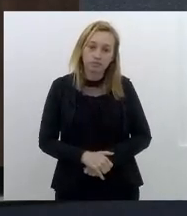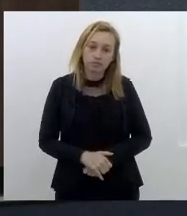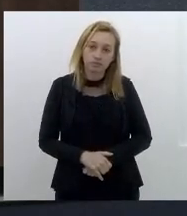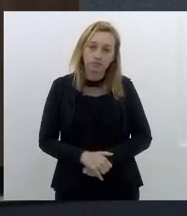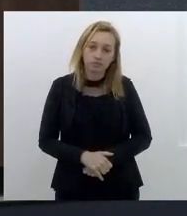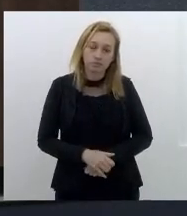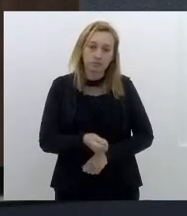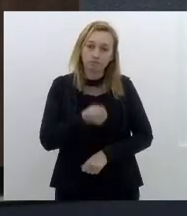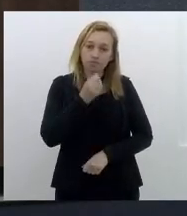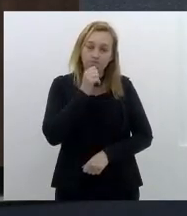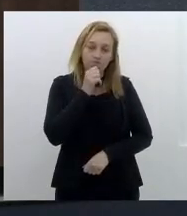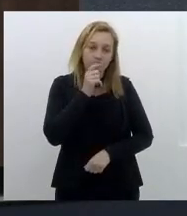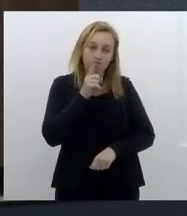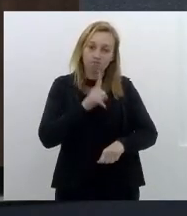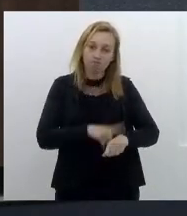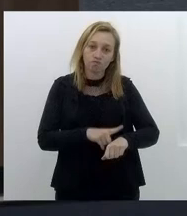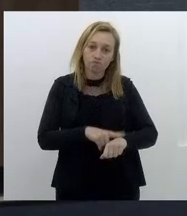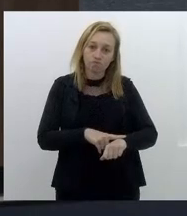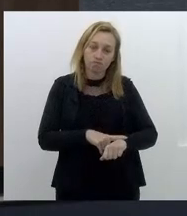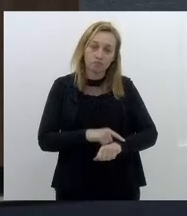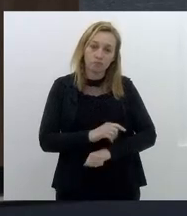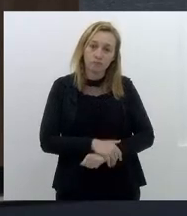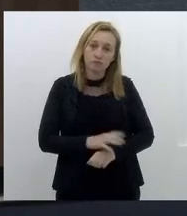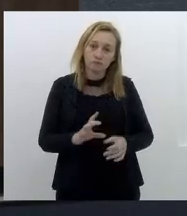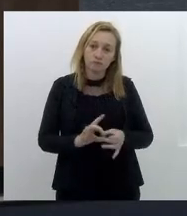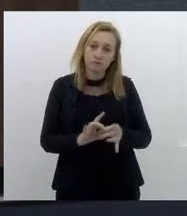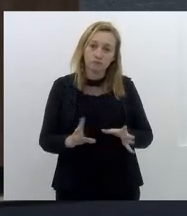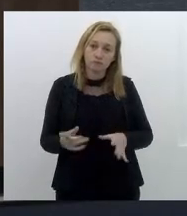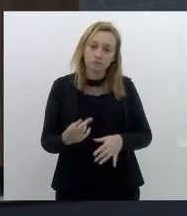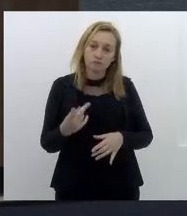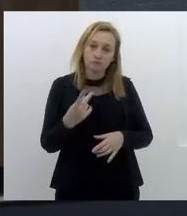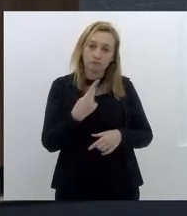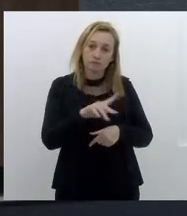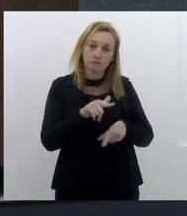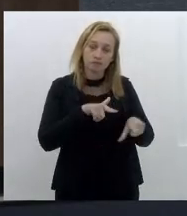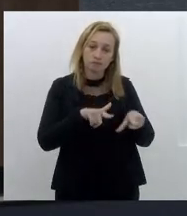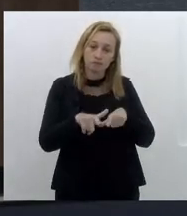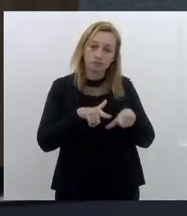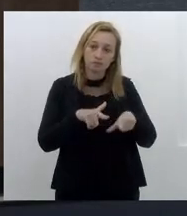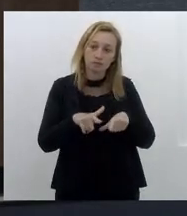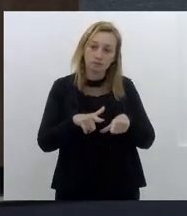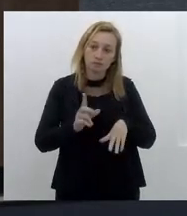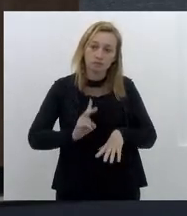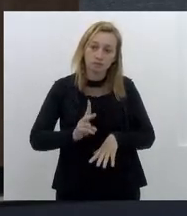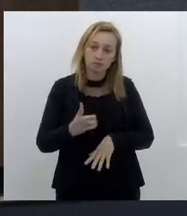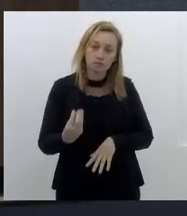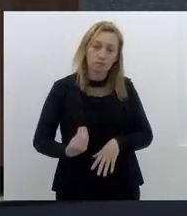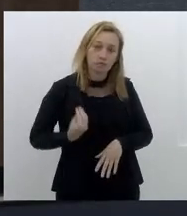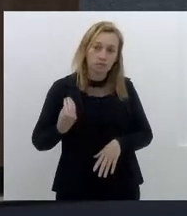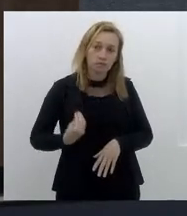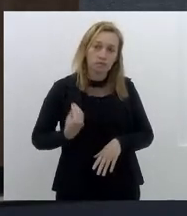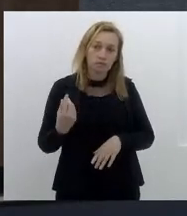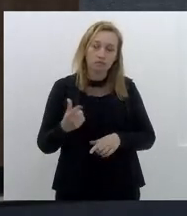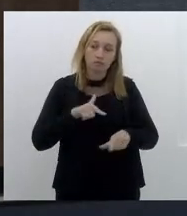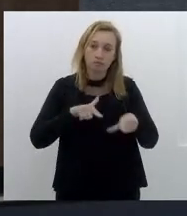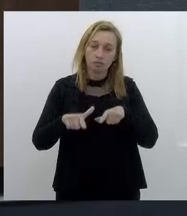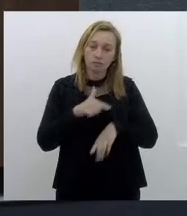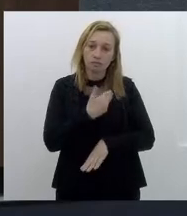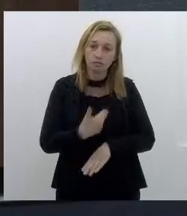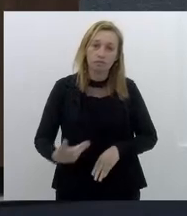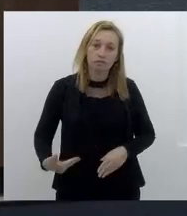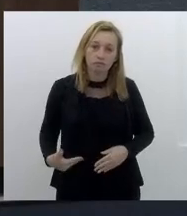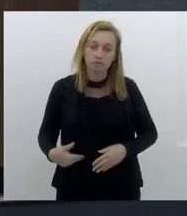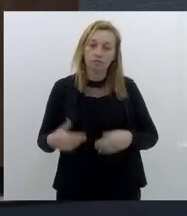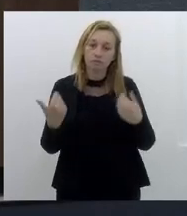em nenhum momento deixou de fazer a parte que lhe cabe para manter vivo o serviço público